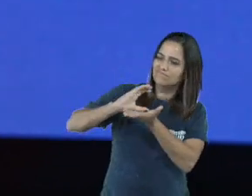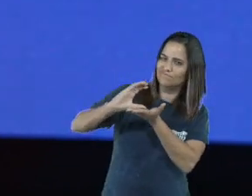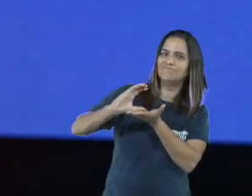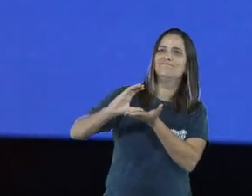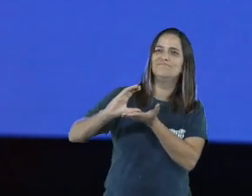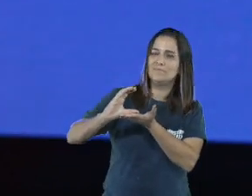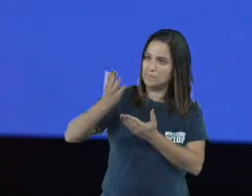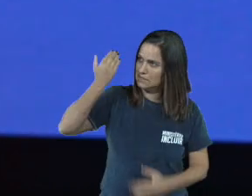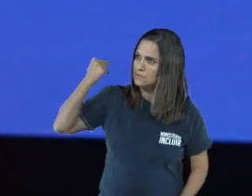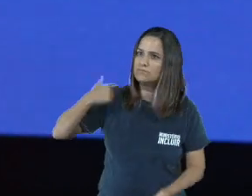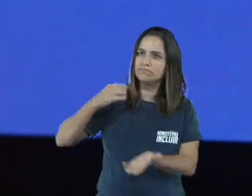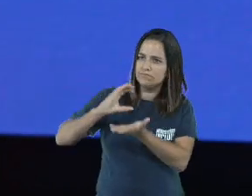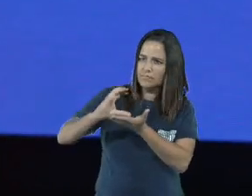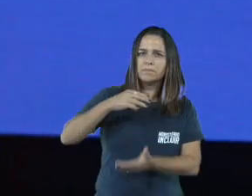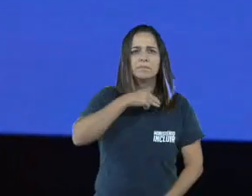certo